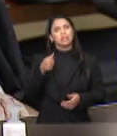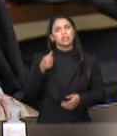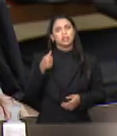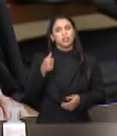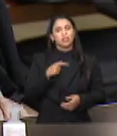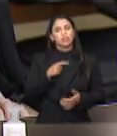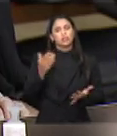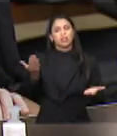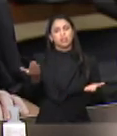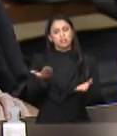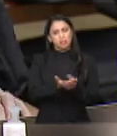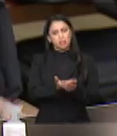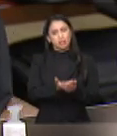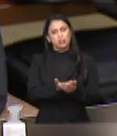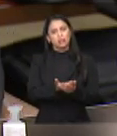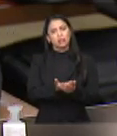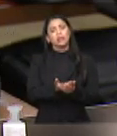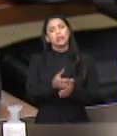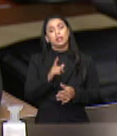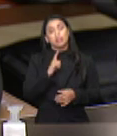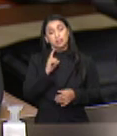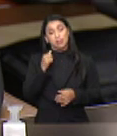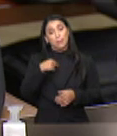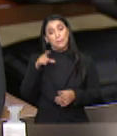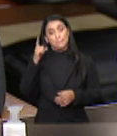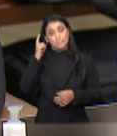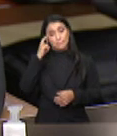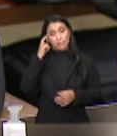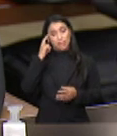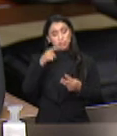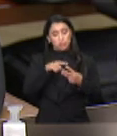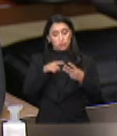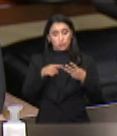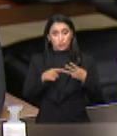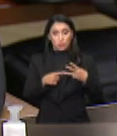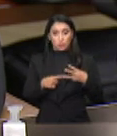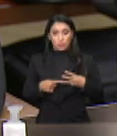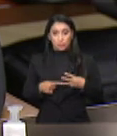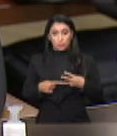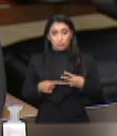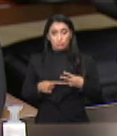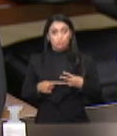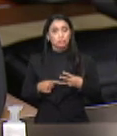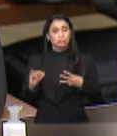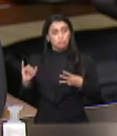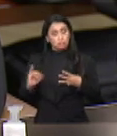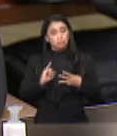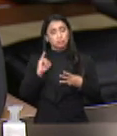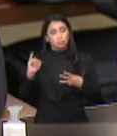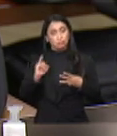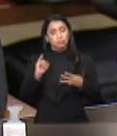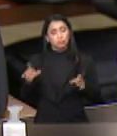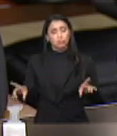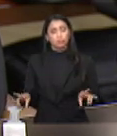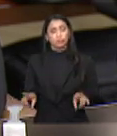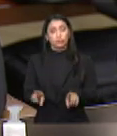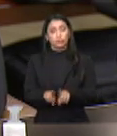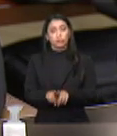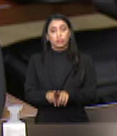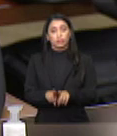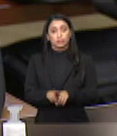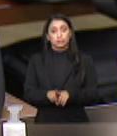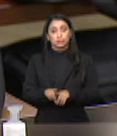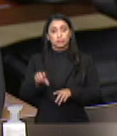as ações afirmativas, eu assim penso, por três razões essenciais, que também nos levaram